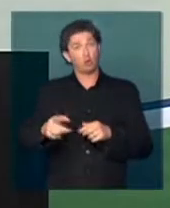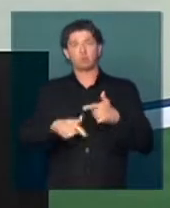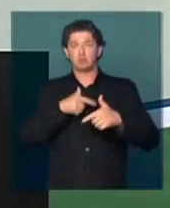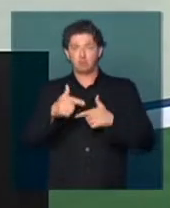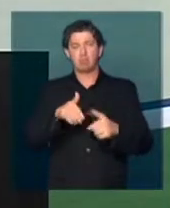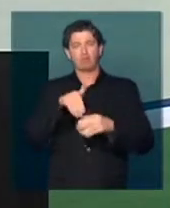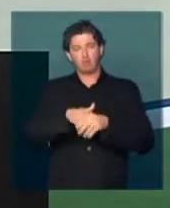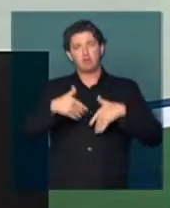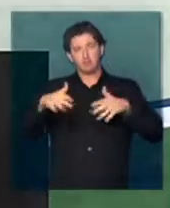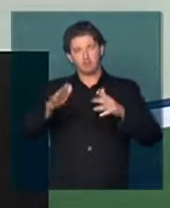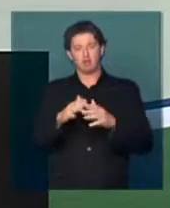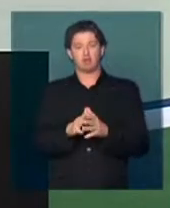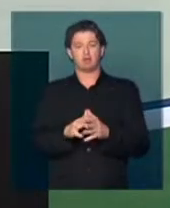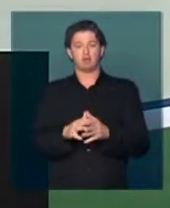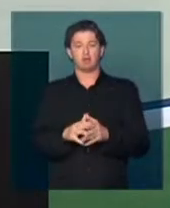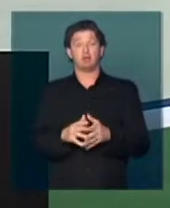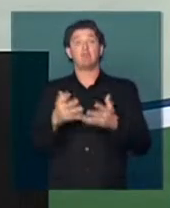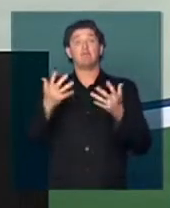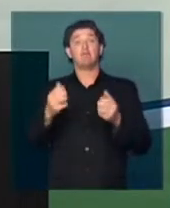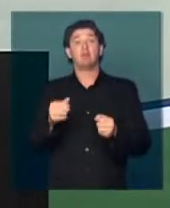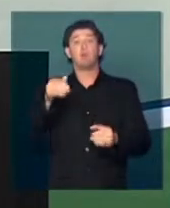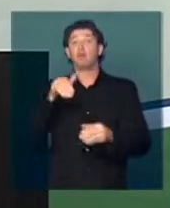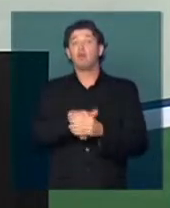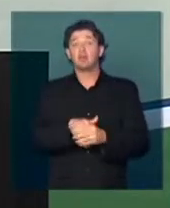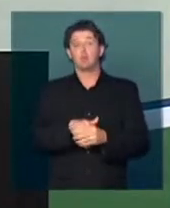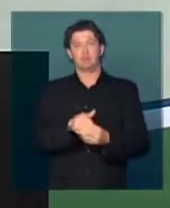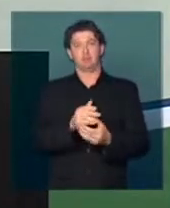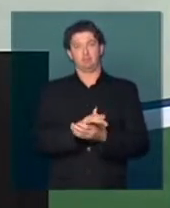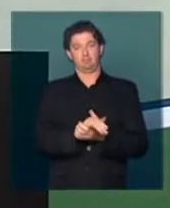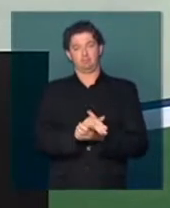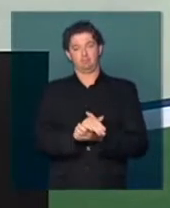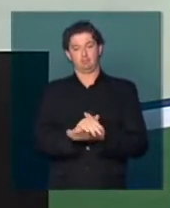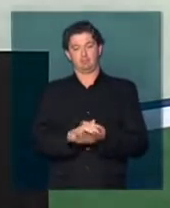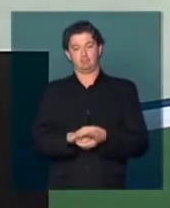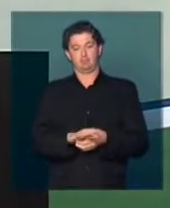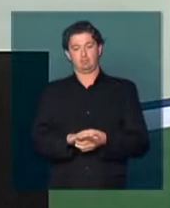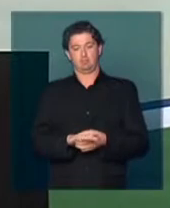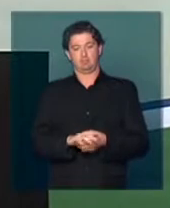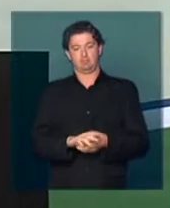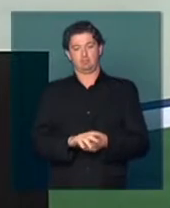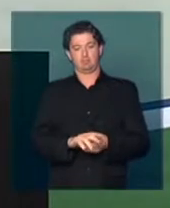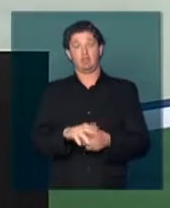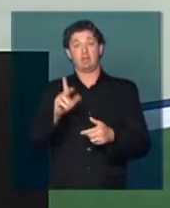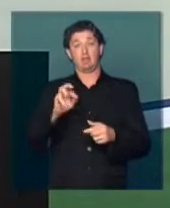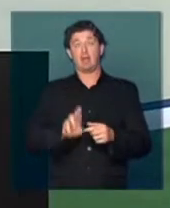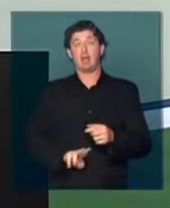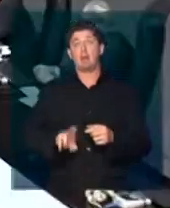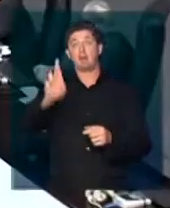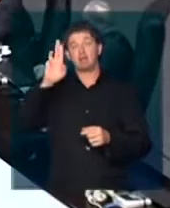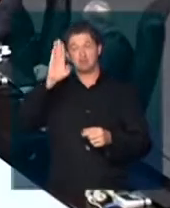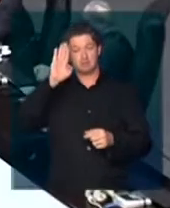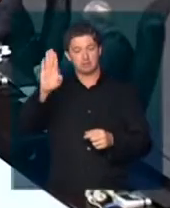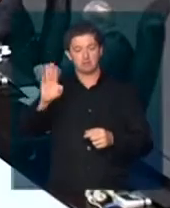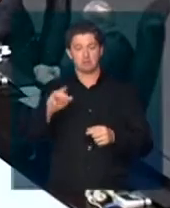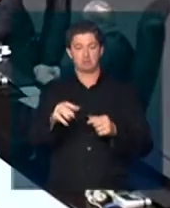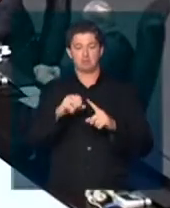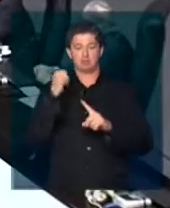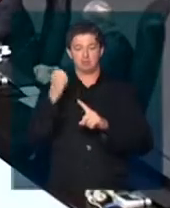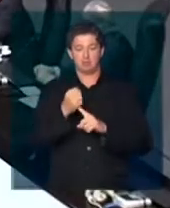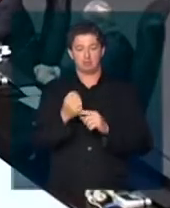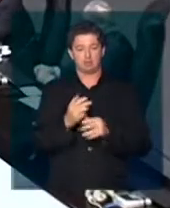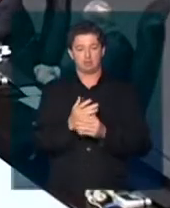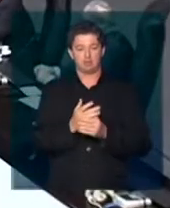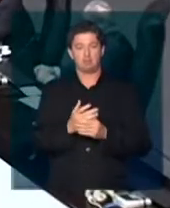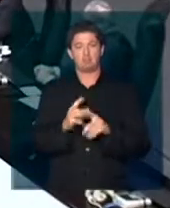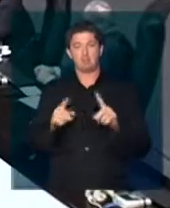coloque em votação, ponha para votar, que é a expressão maior do representante da sociedade. Senhor presidente, mas o que